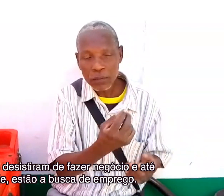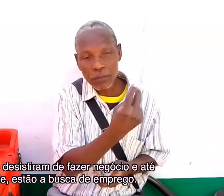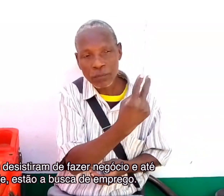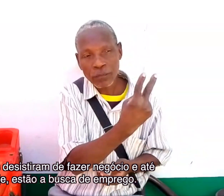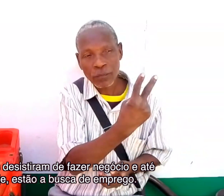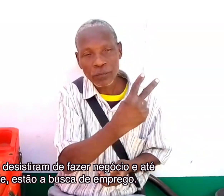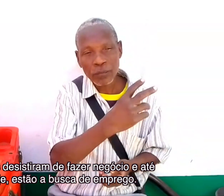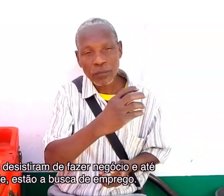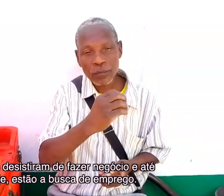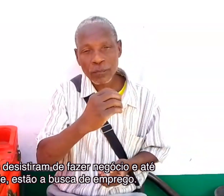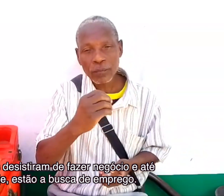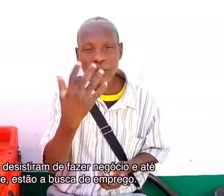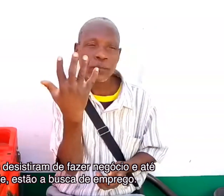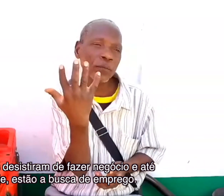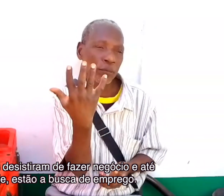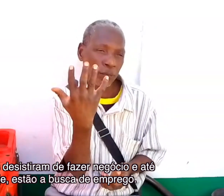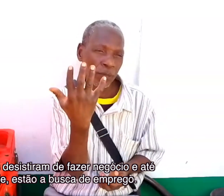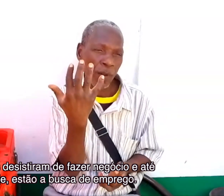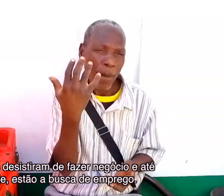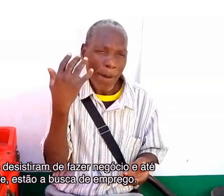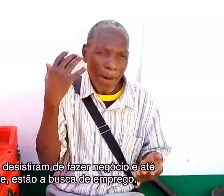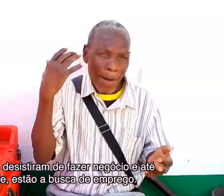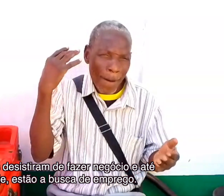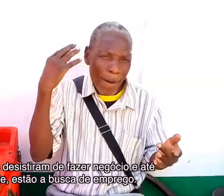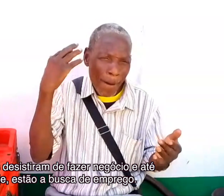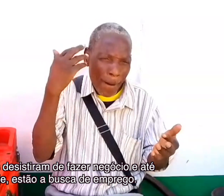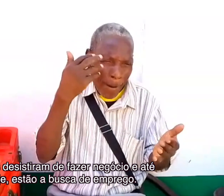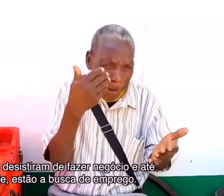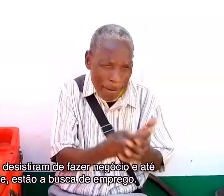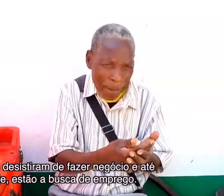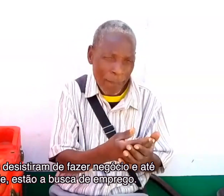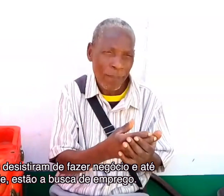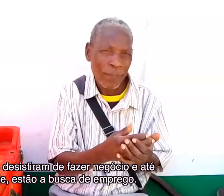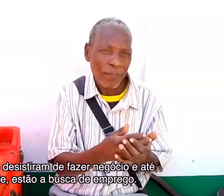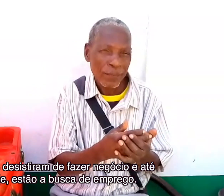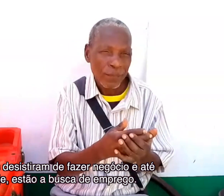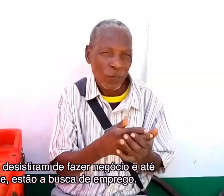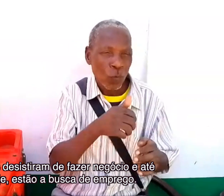Alguns desistiram de fazer negócio e até hoje estão em busca de emprego.